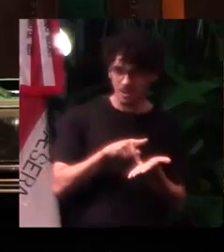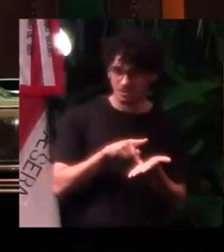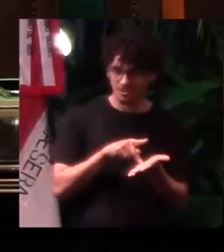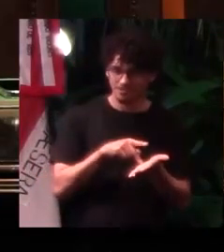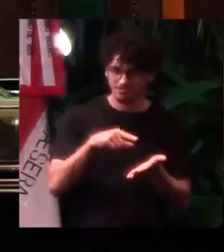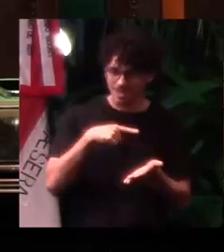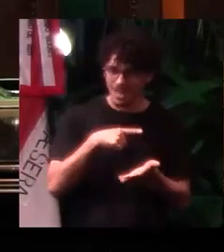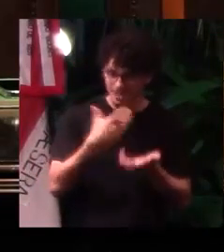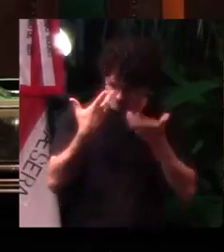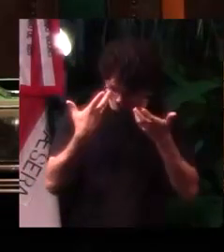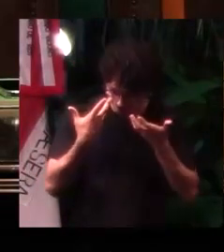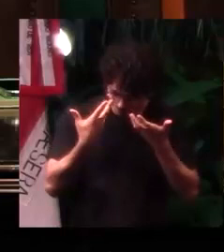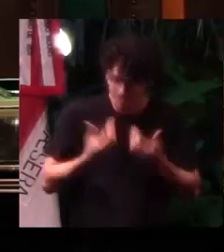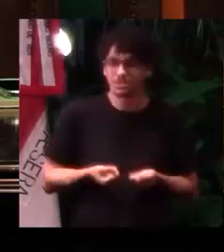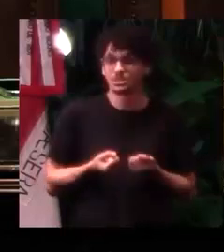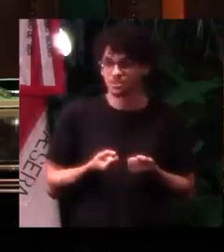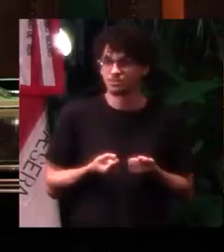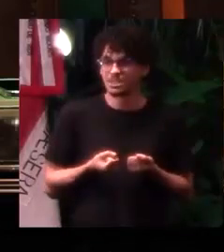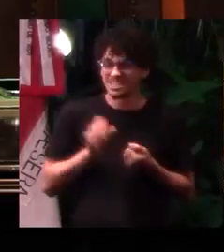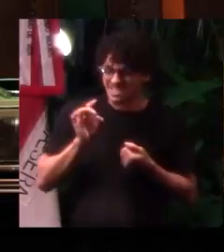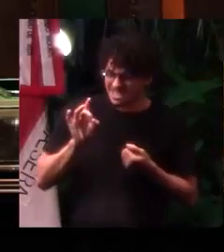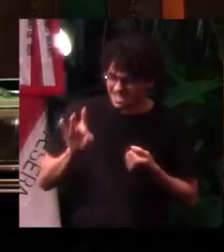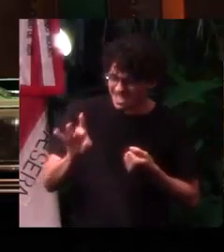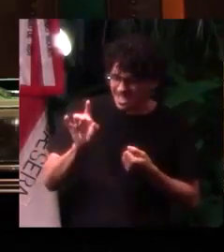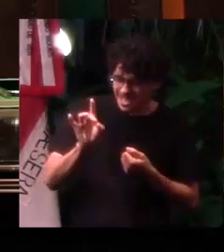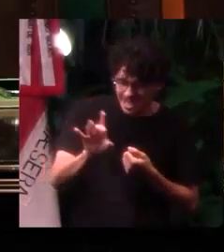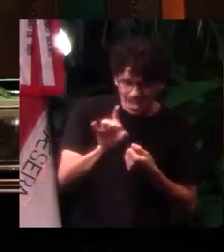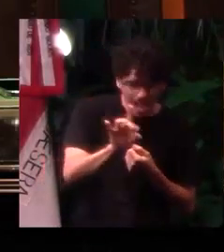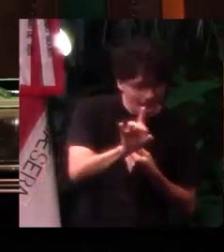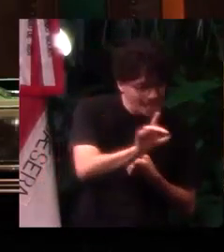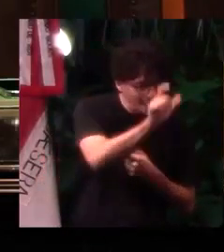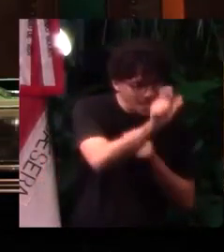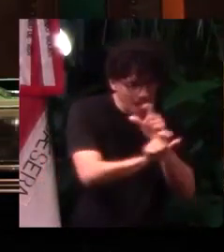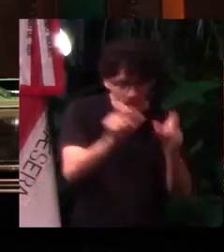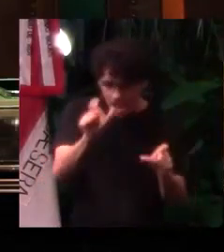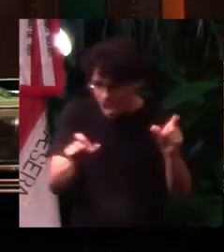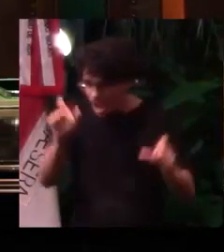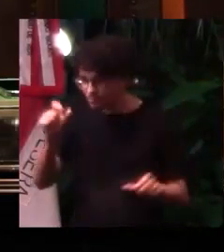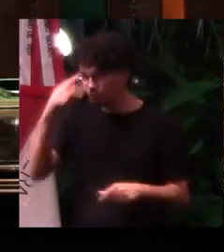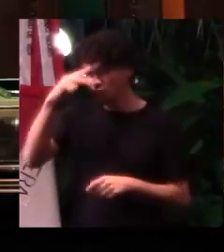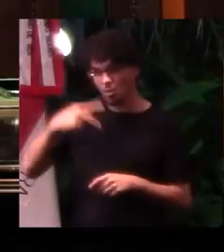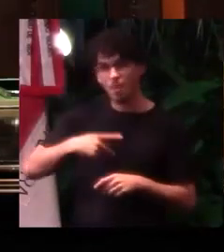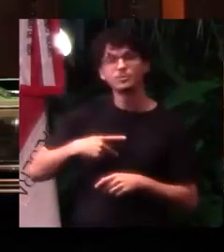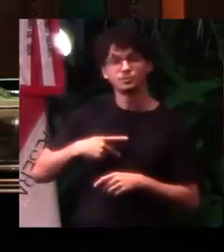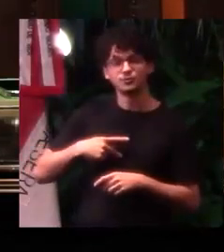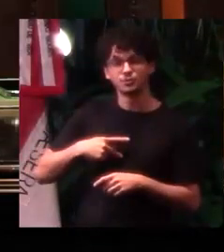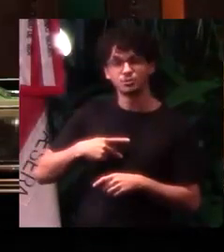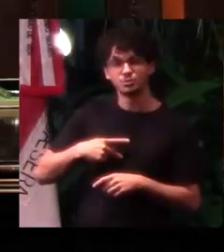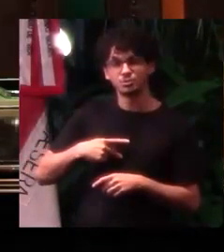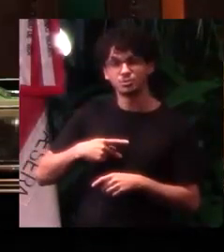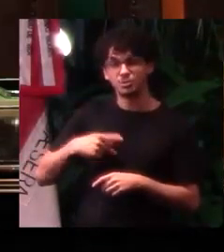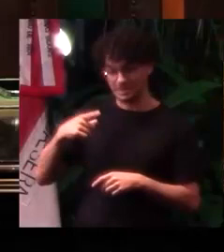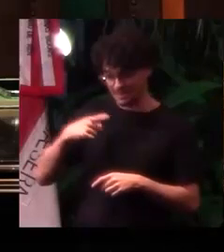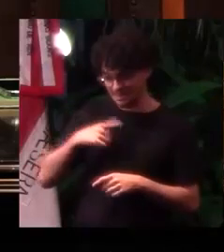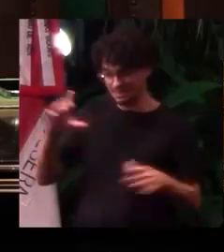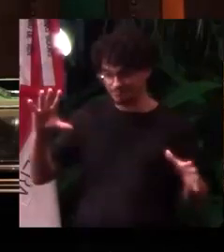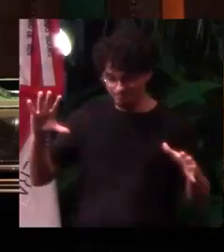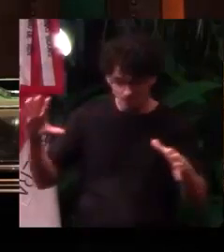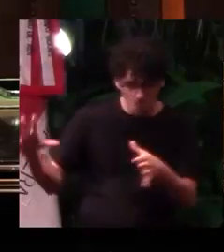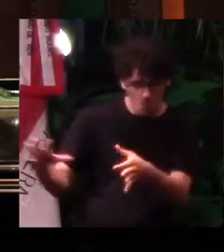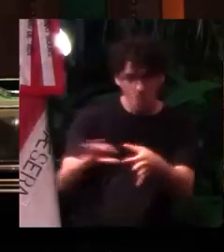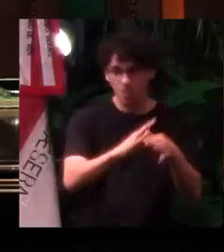assume a todo momento que cada um desses indivíduos que compõem a trama